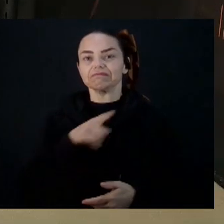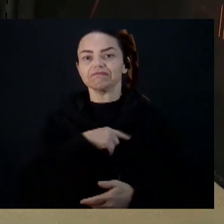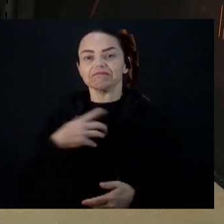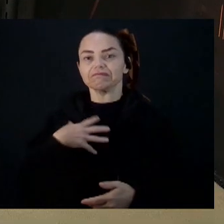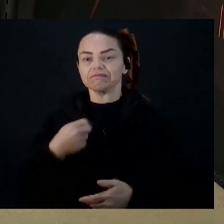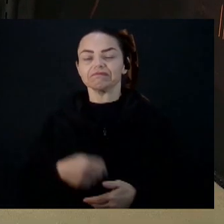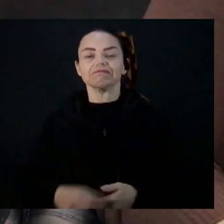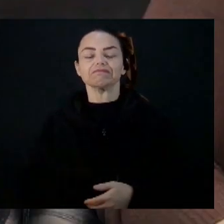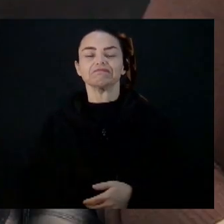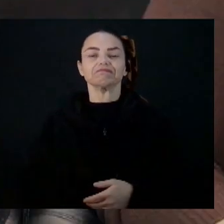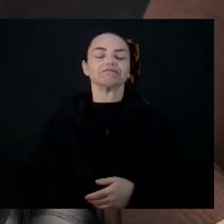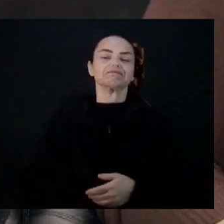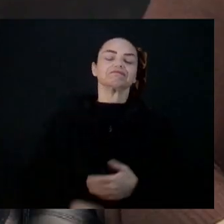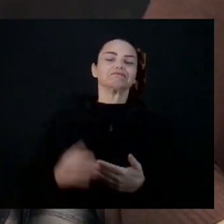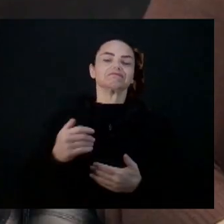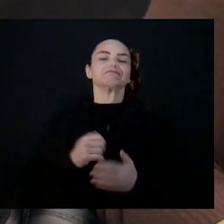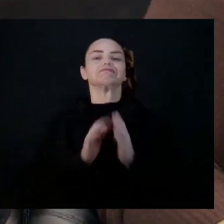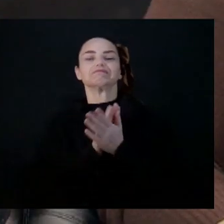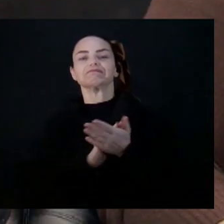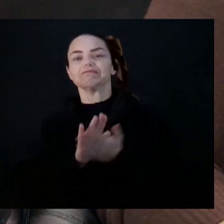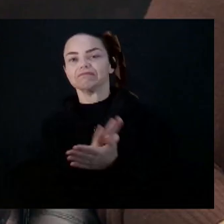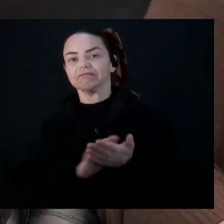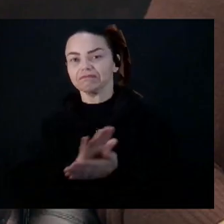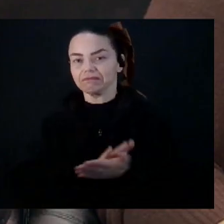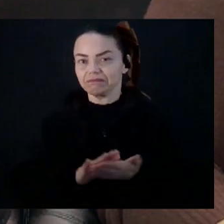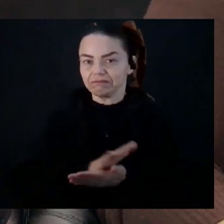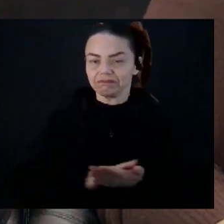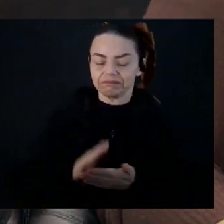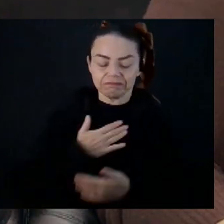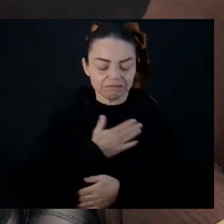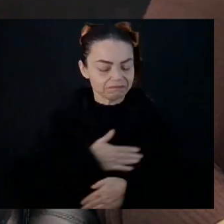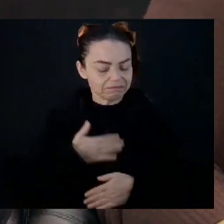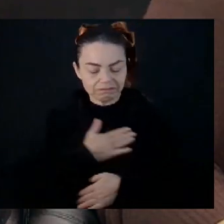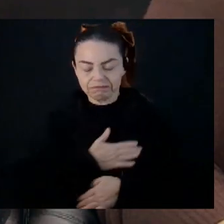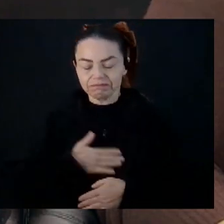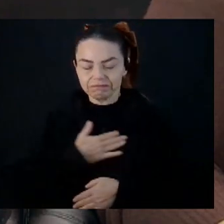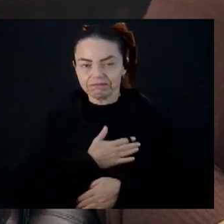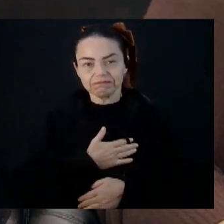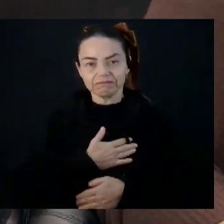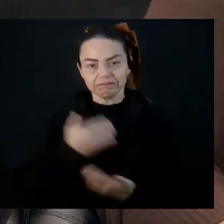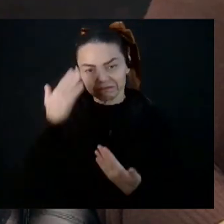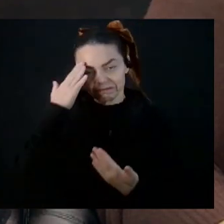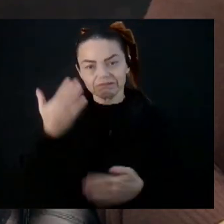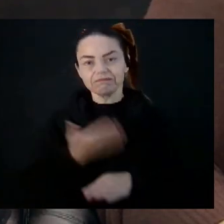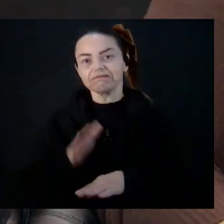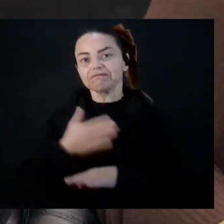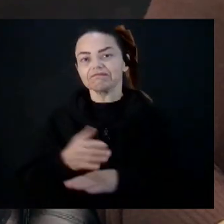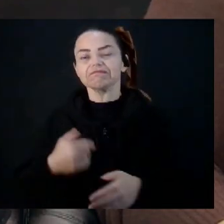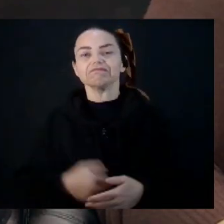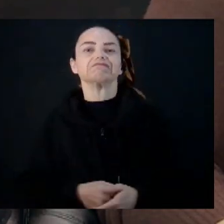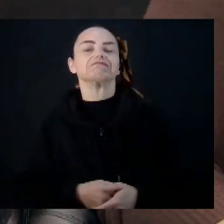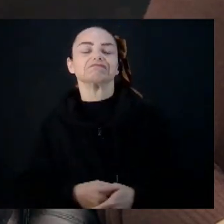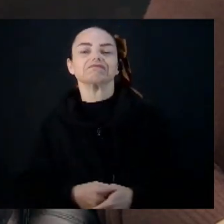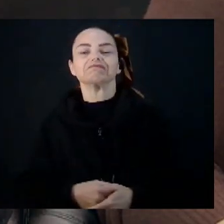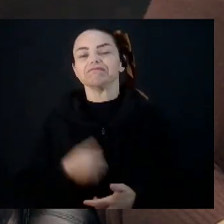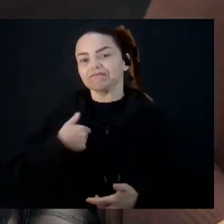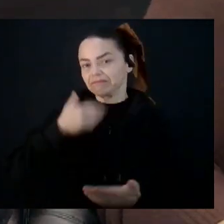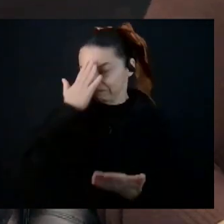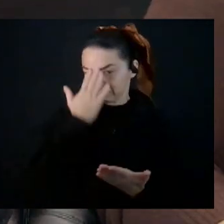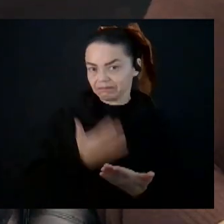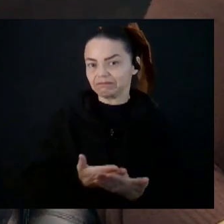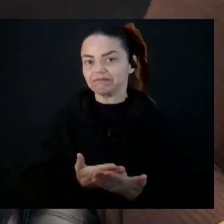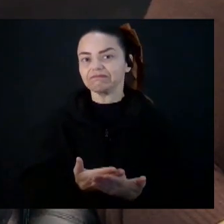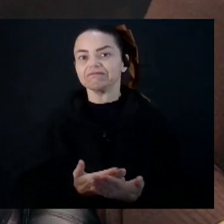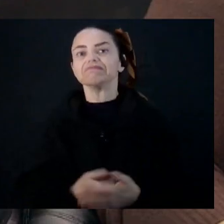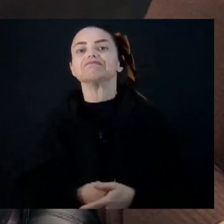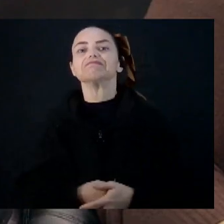Por nada, Rubem, é um prazer. Estou muito grata por estar participando. E é isso que eu acredito, é a